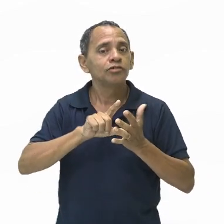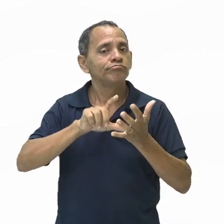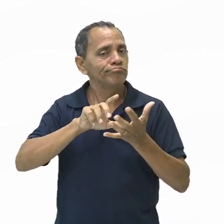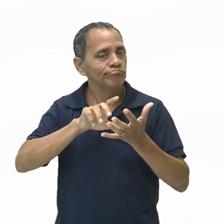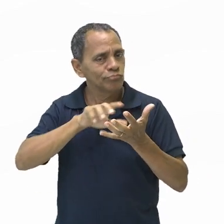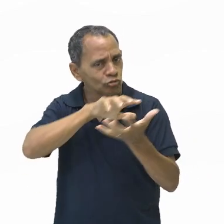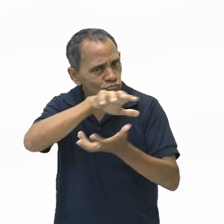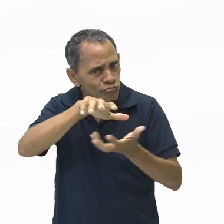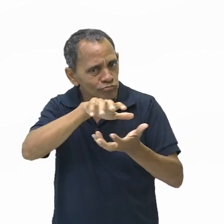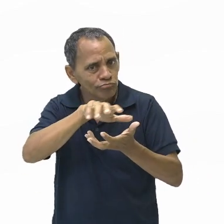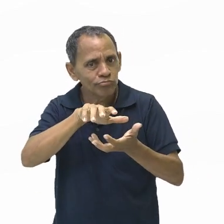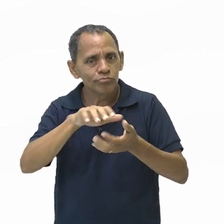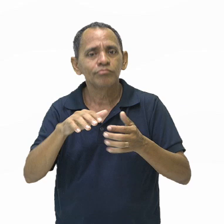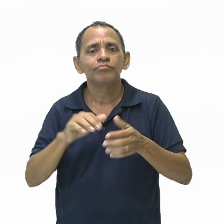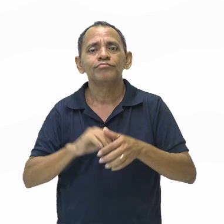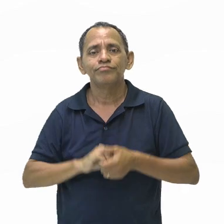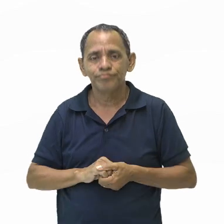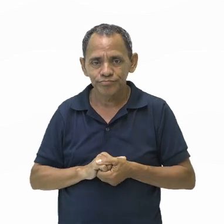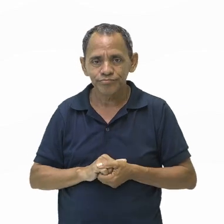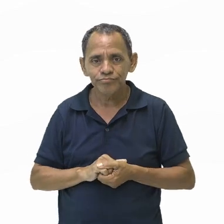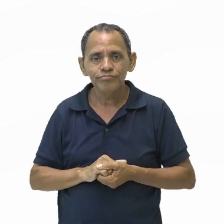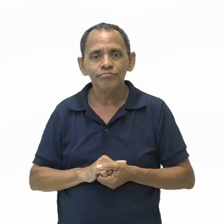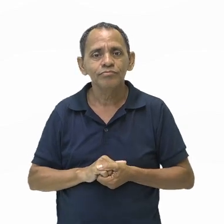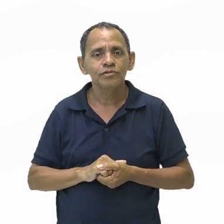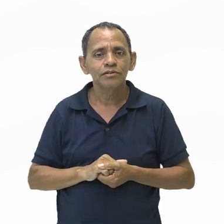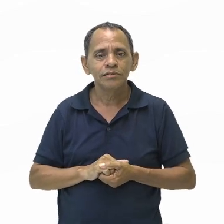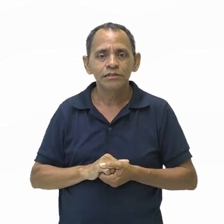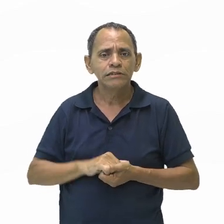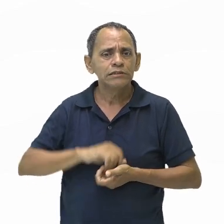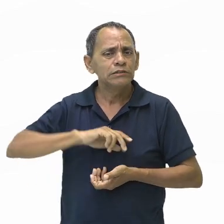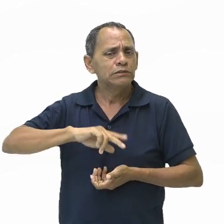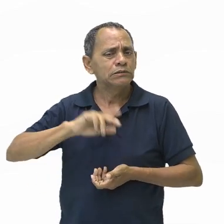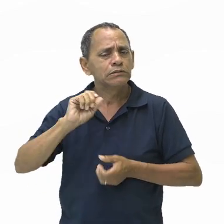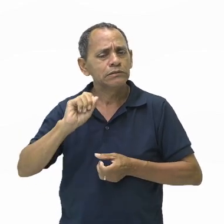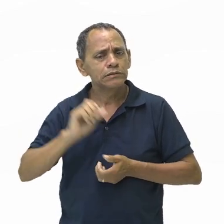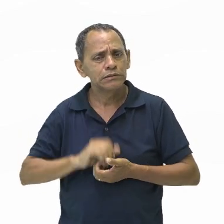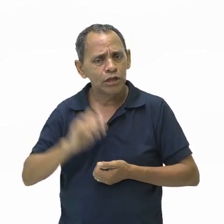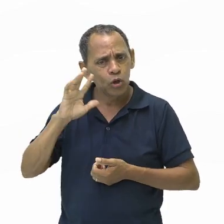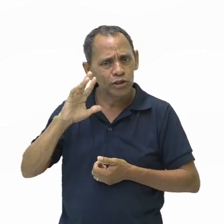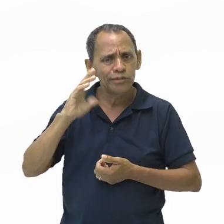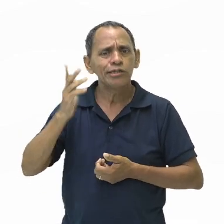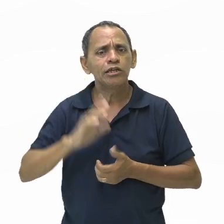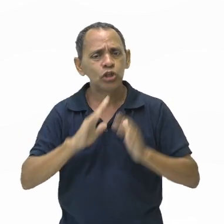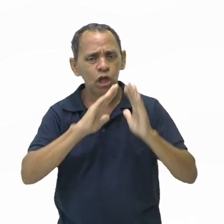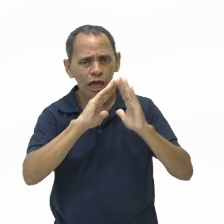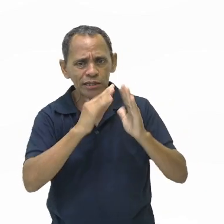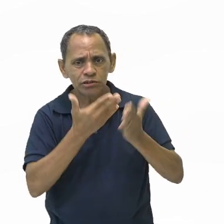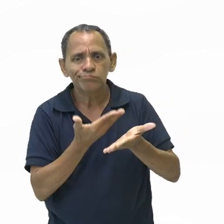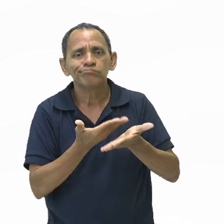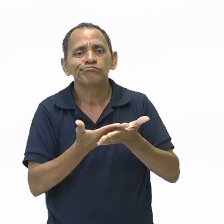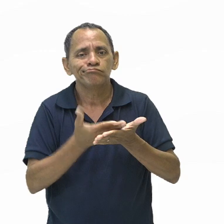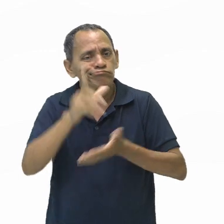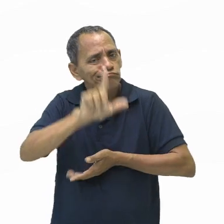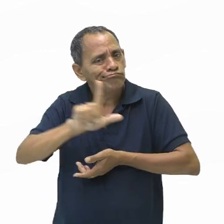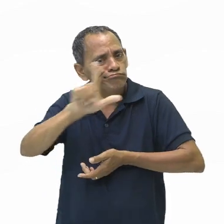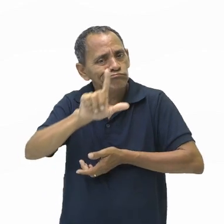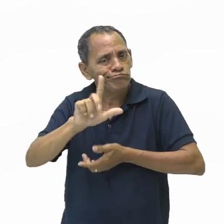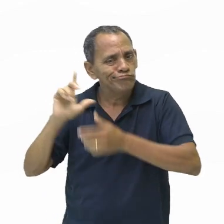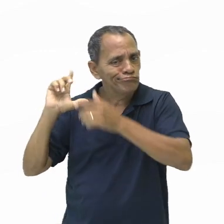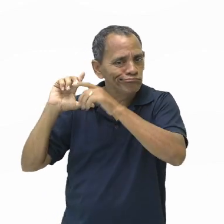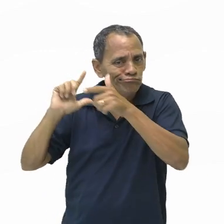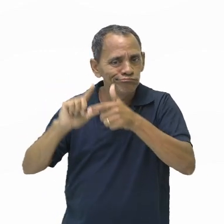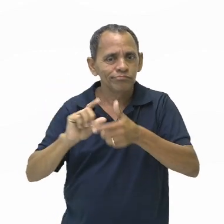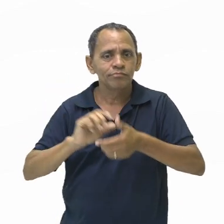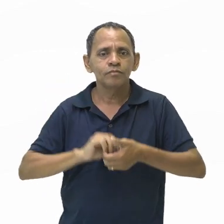tá bom, gente? Então, ainda não estava acontecendo o movimento, a escola literária modernista, tá? O